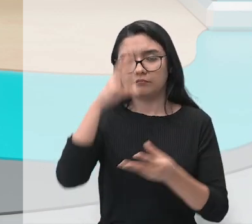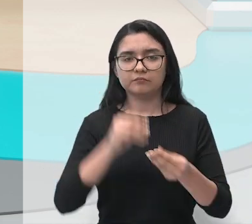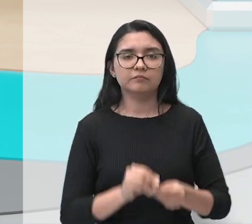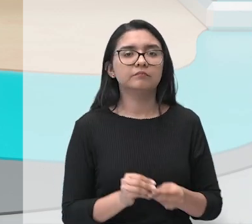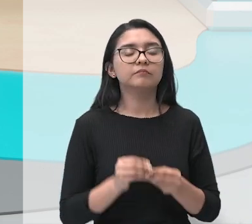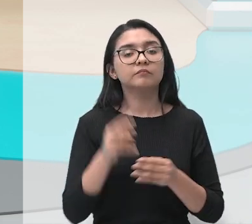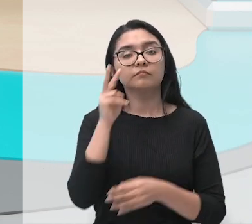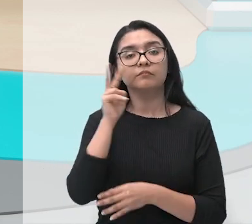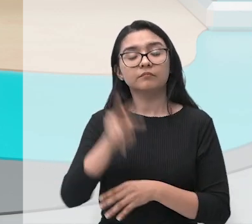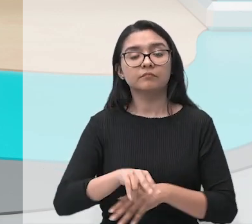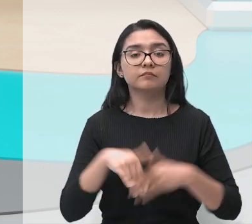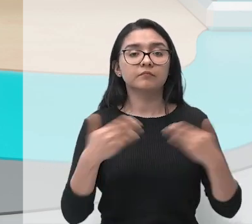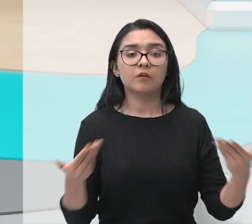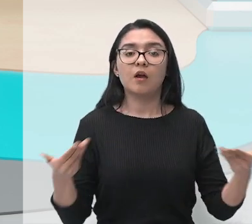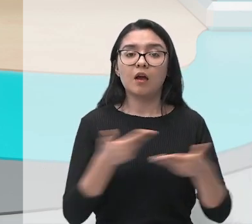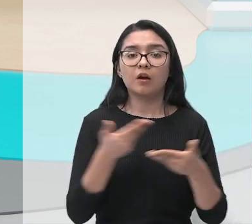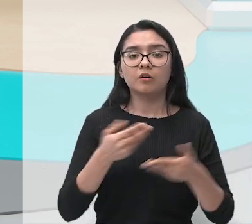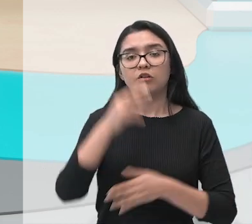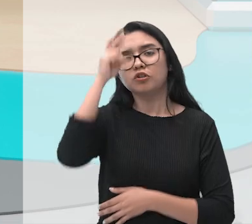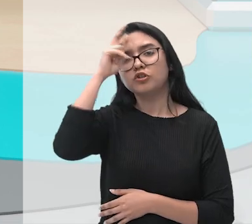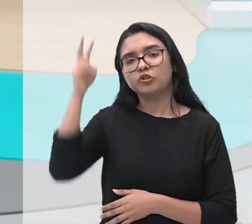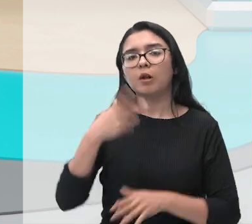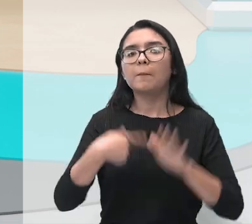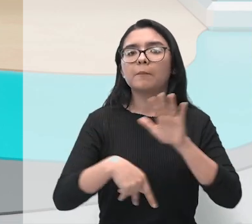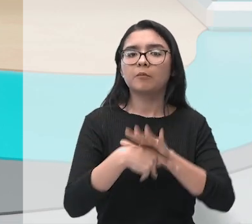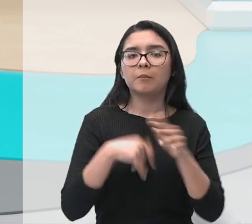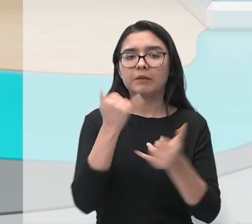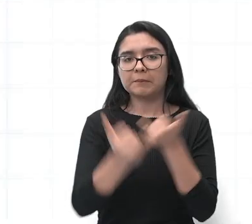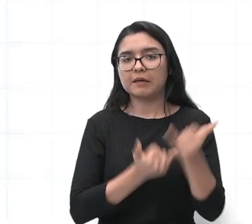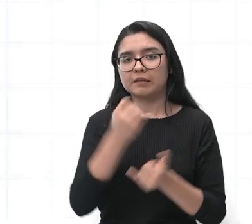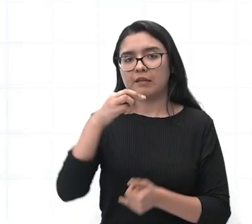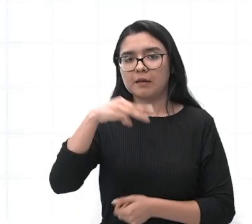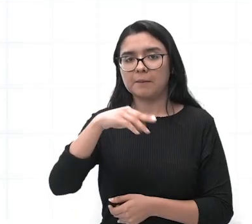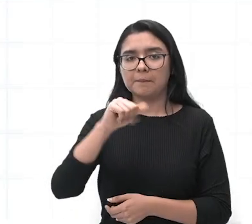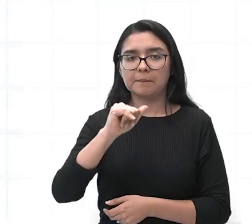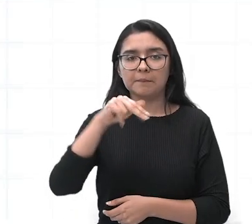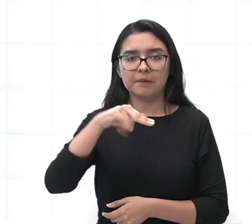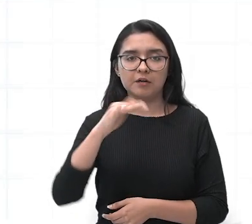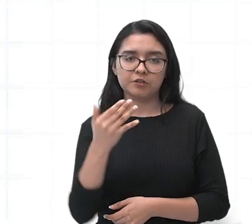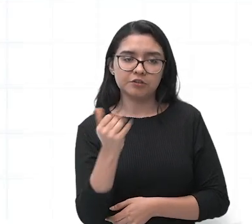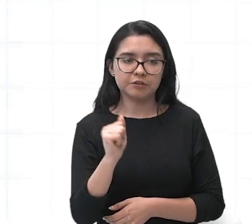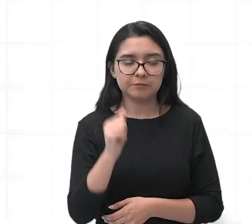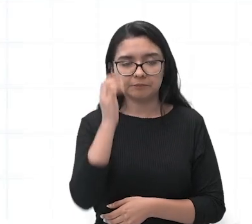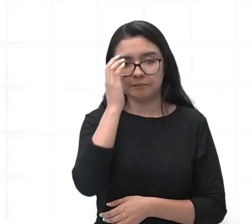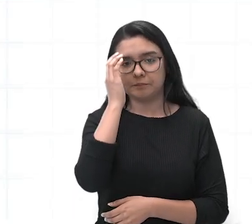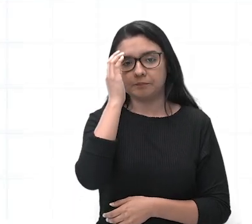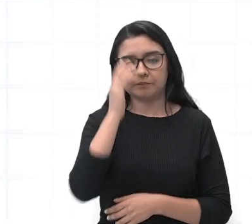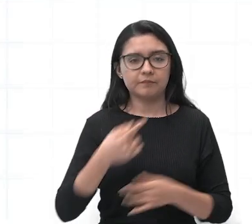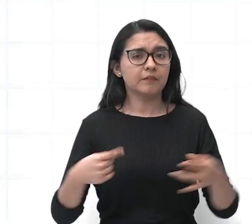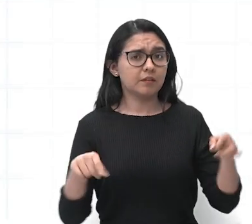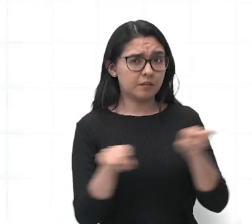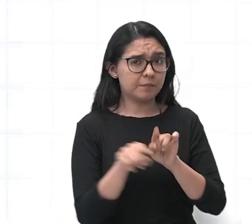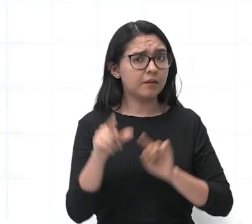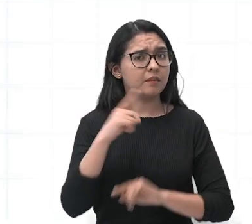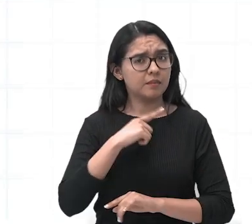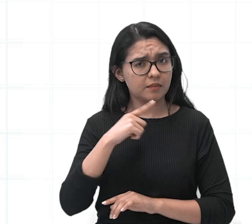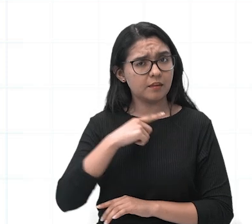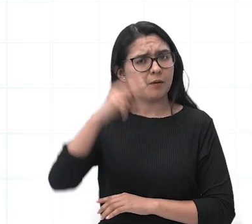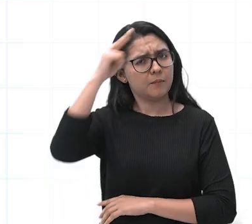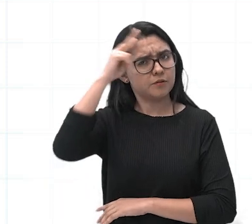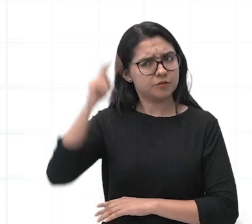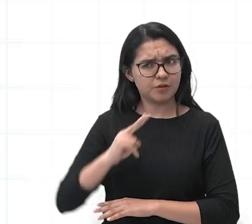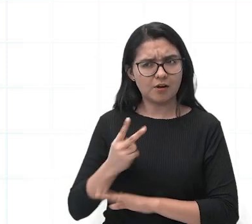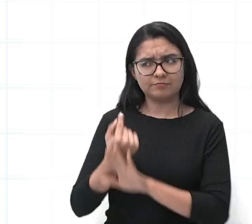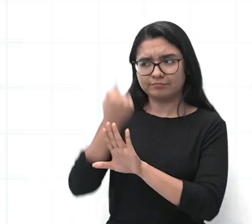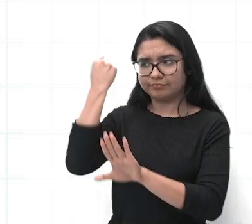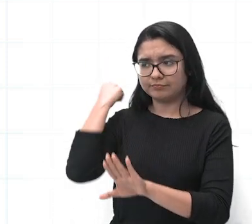agora eu quero puxar um pouquinho para a história das manjas. É isso mesmo, a manja também possui a sua